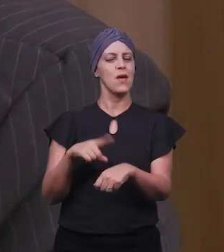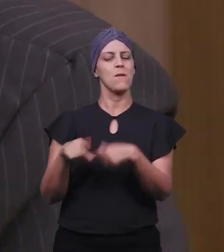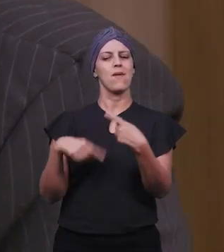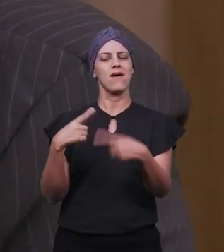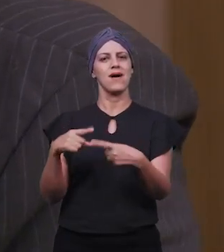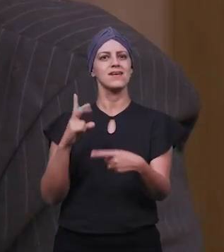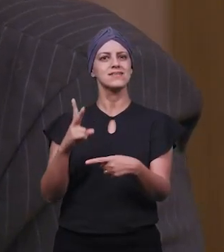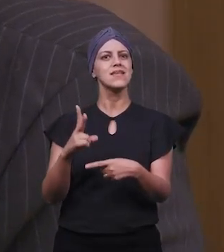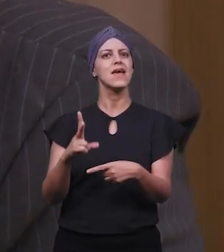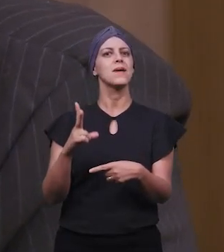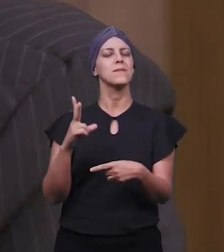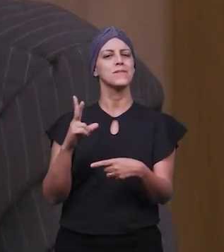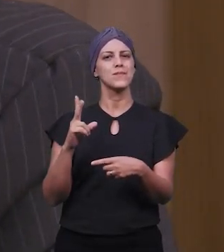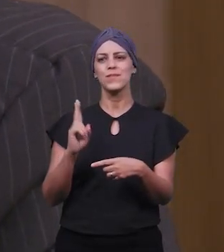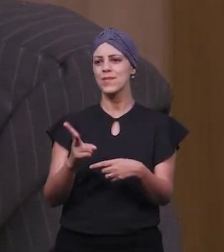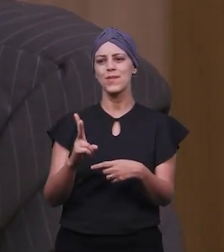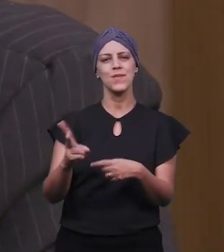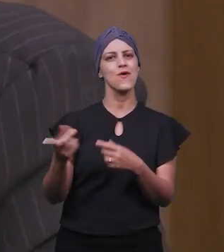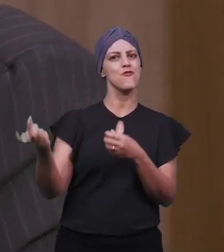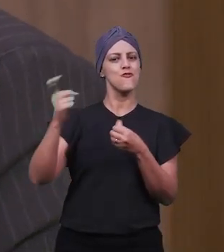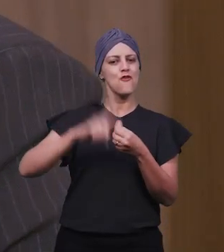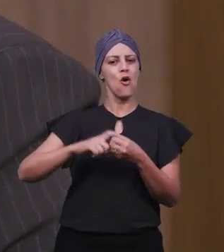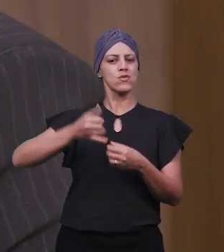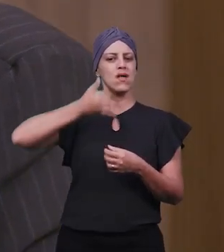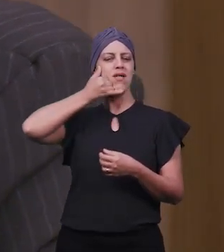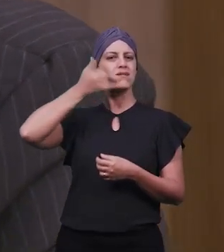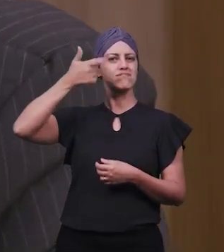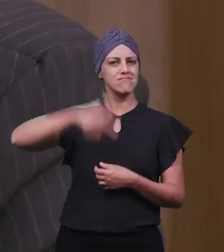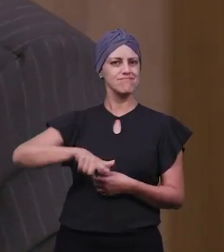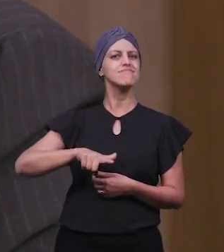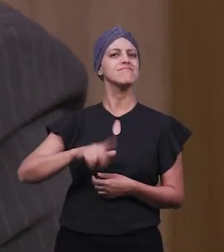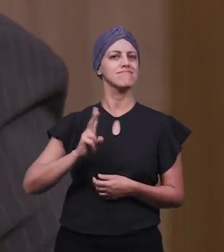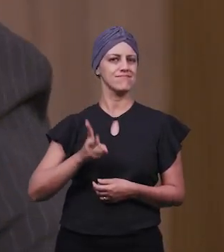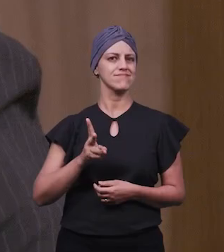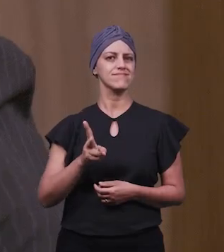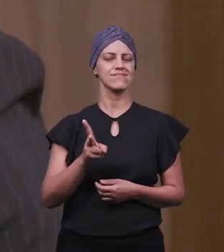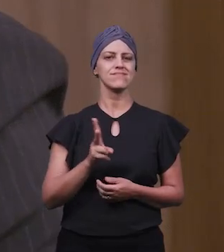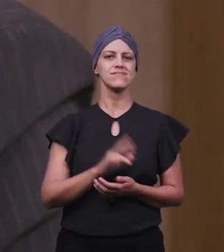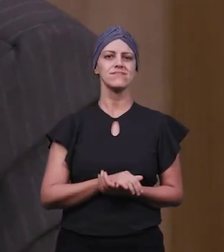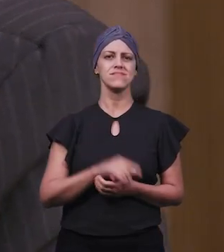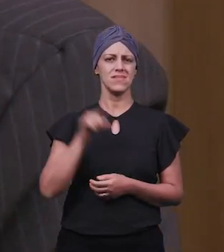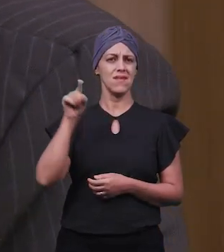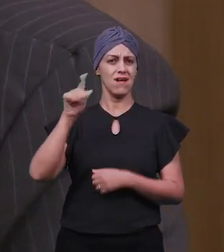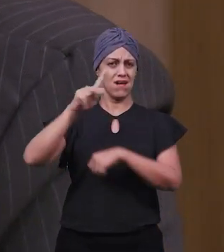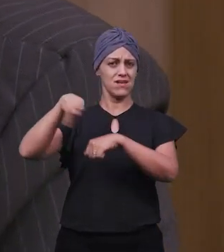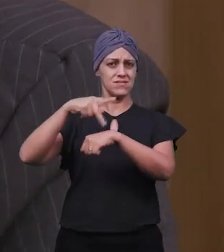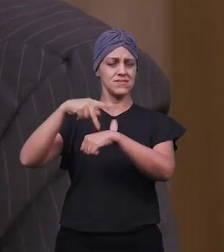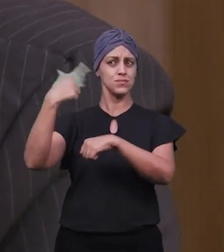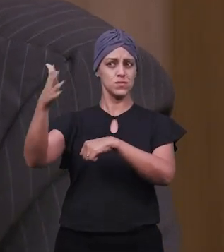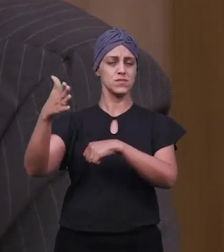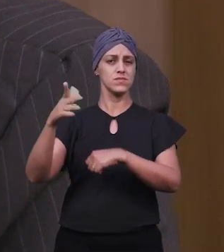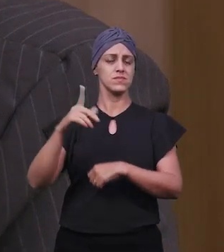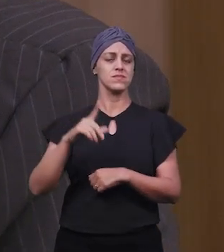0800. Sempre tem essa continuidade, sempre tem esse retorno. E inclusive, esse trabalho no